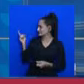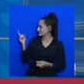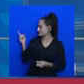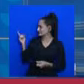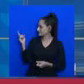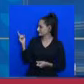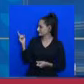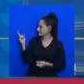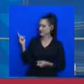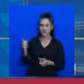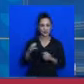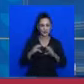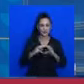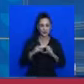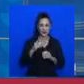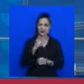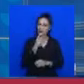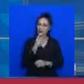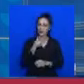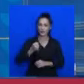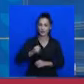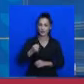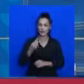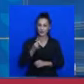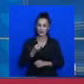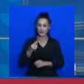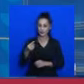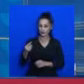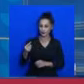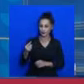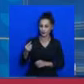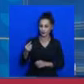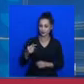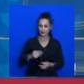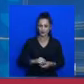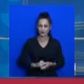Quarta bola vermelha número 31.